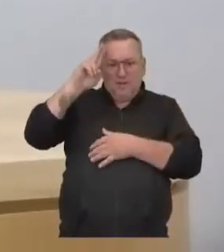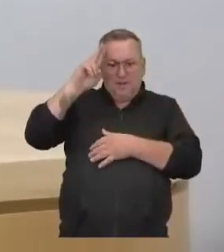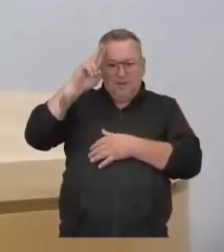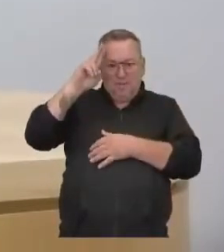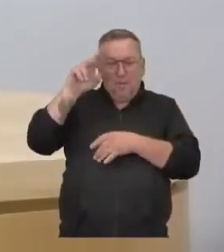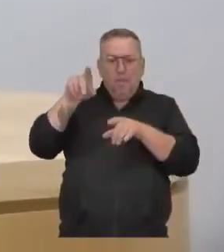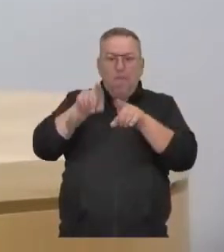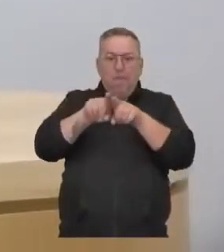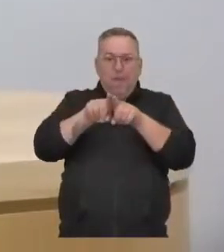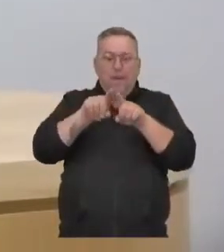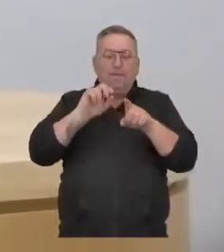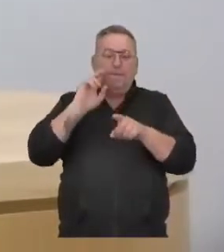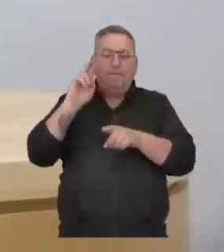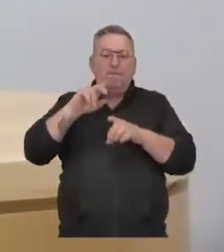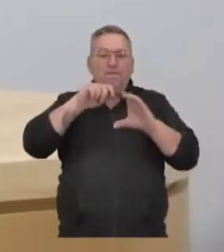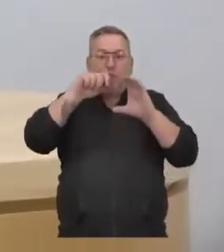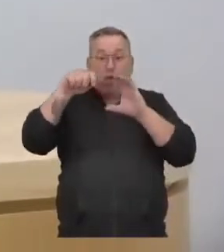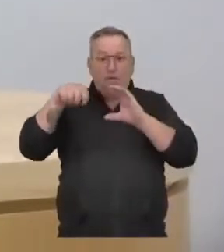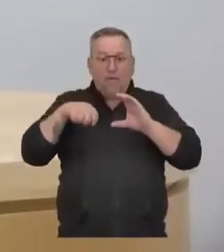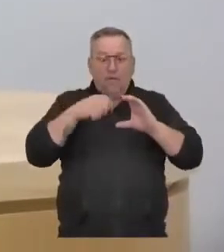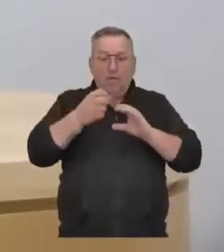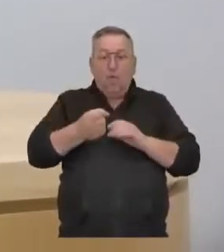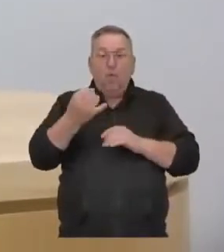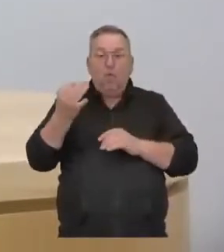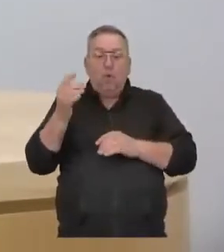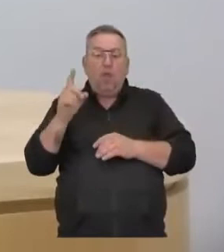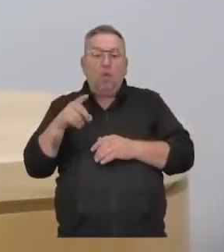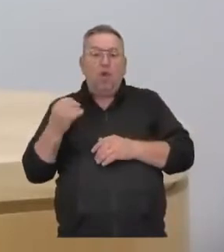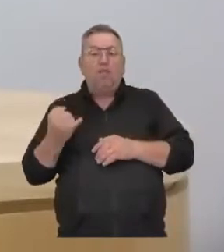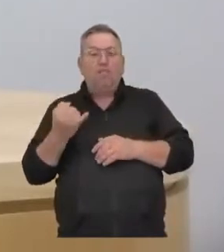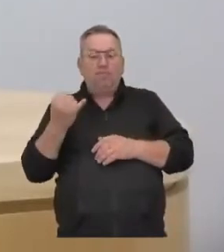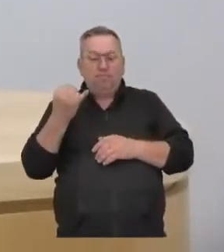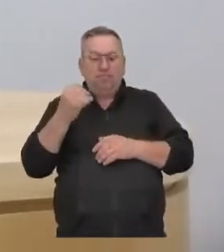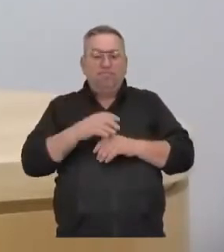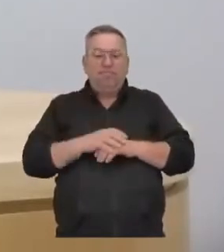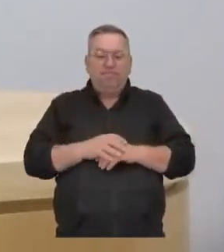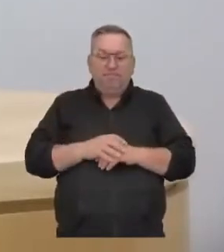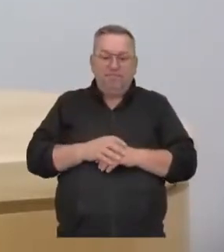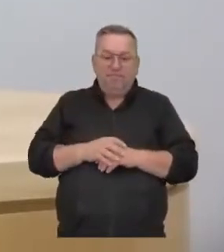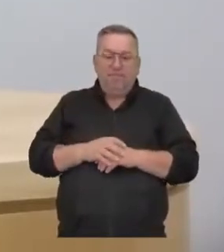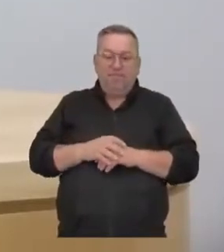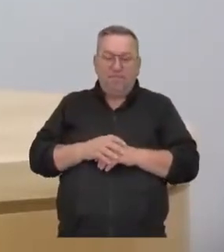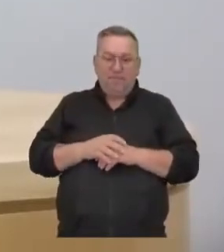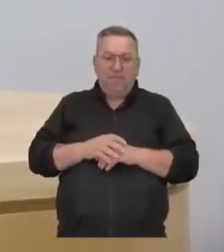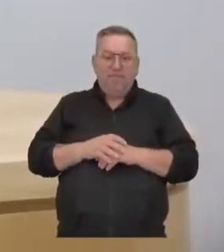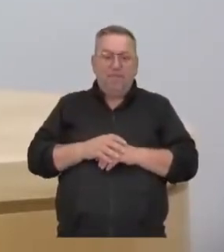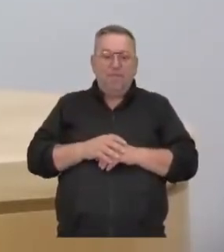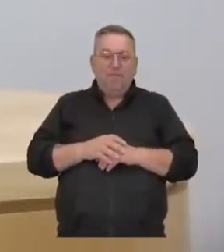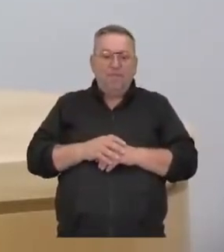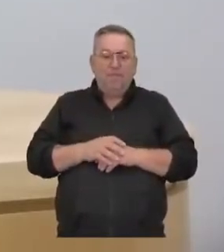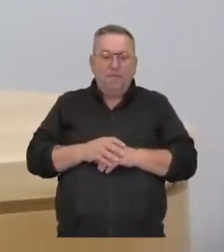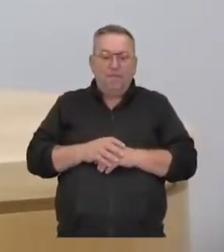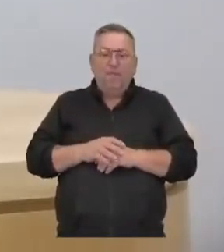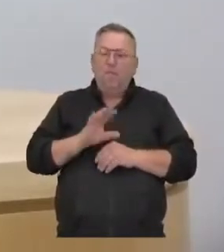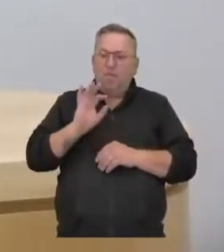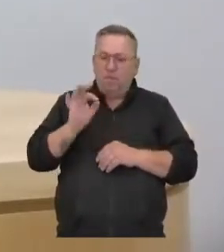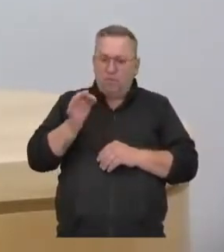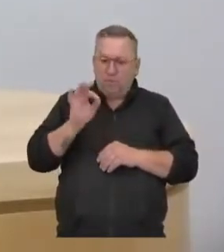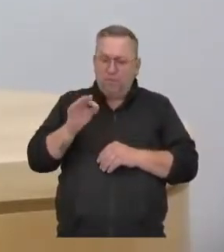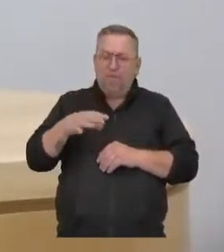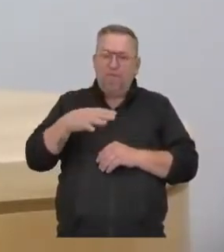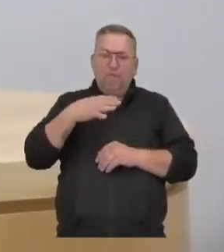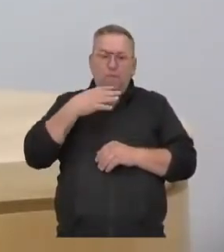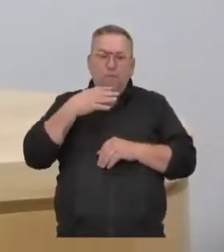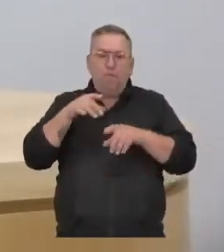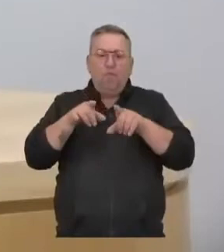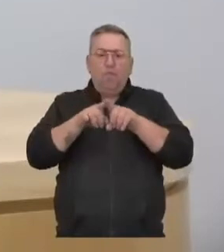dito também ao longo do vídeo o quanto isso é importante, né? Enriquecedor, né? Enriquecedor, isso. Né? E conhecemos